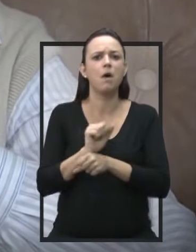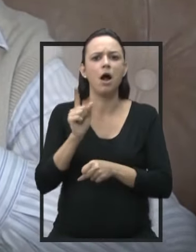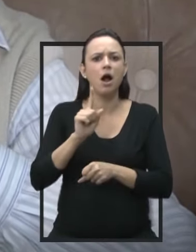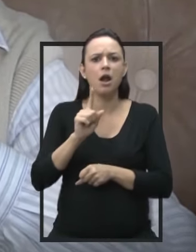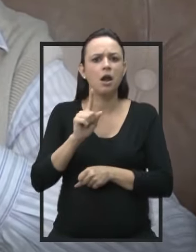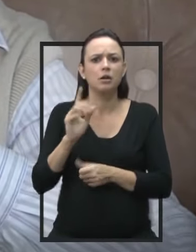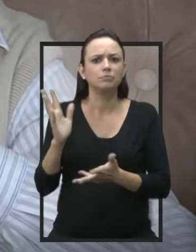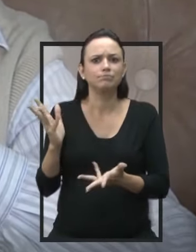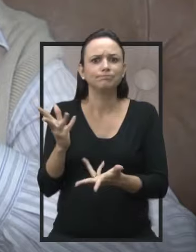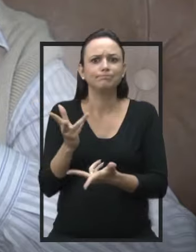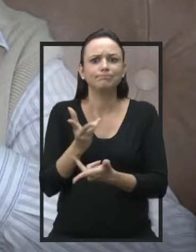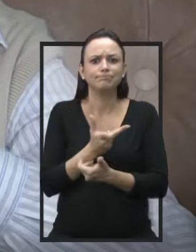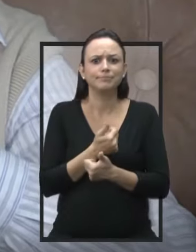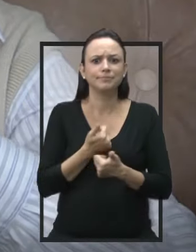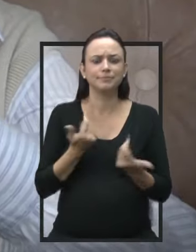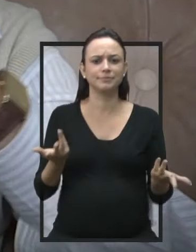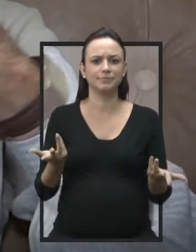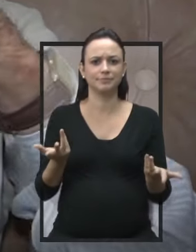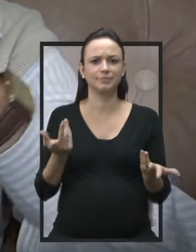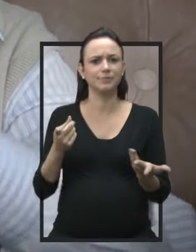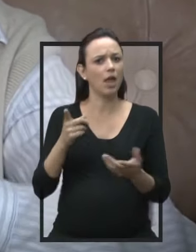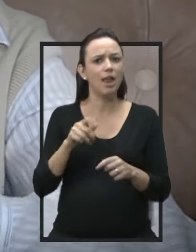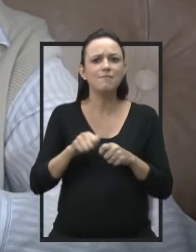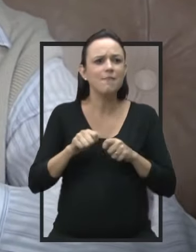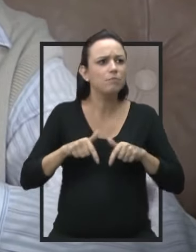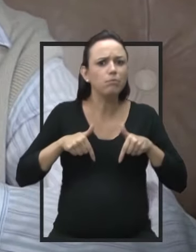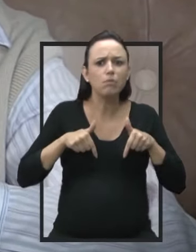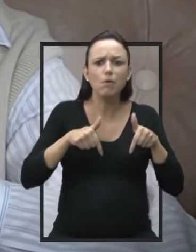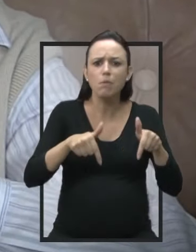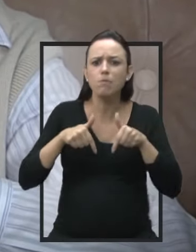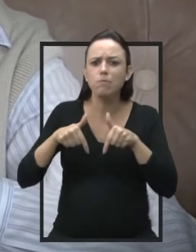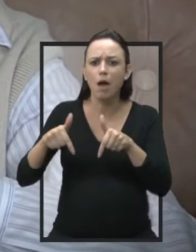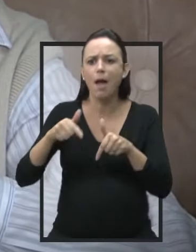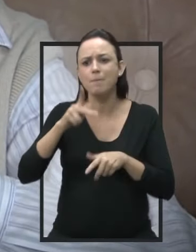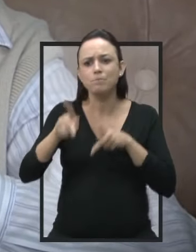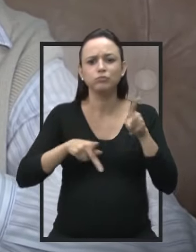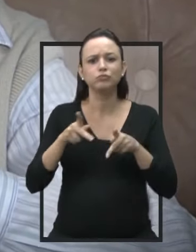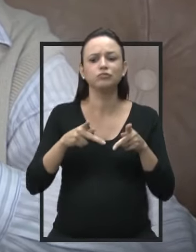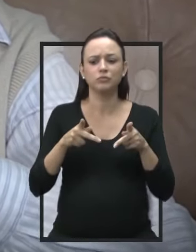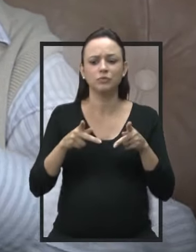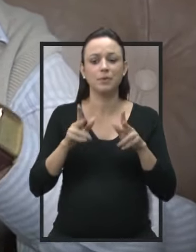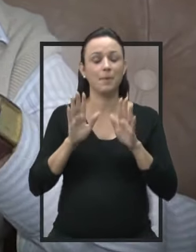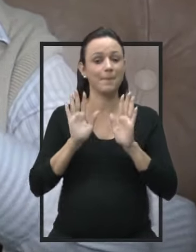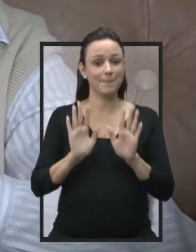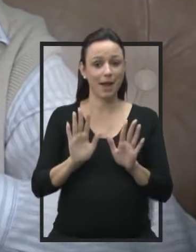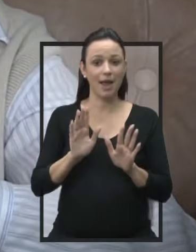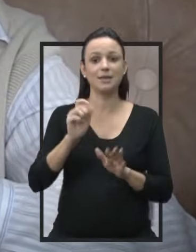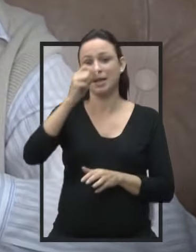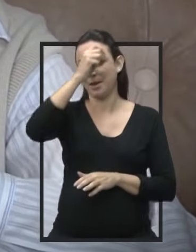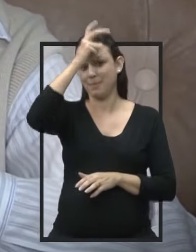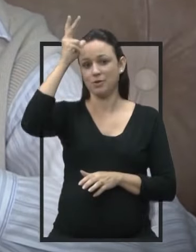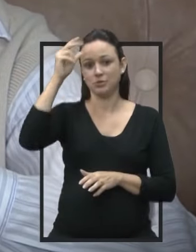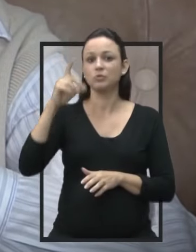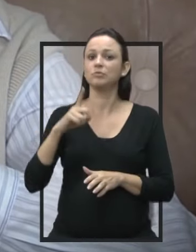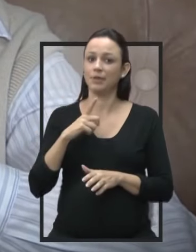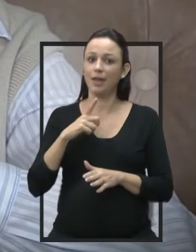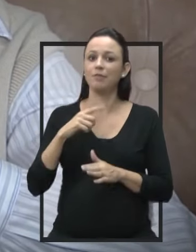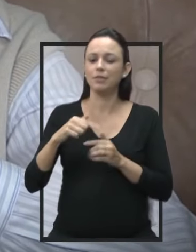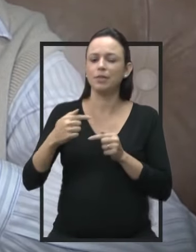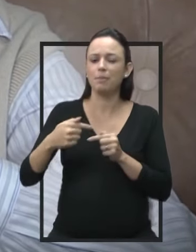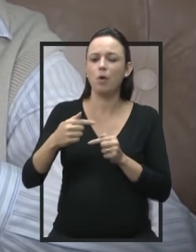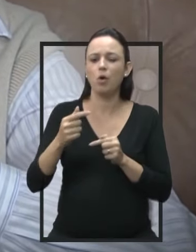incrível. E isso projetava muito ele, popularmente. Só que realmente a prefeitura ficou